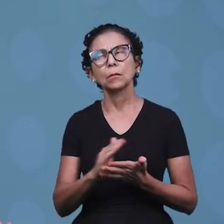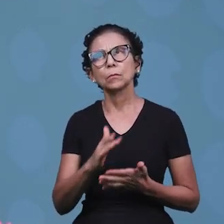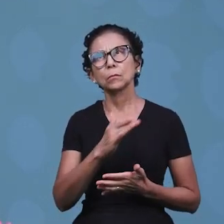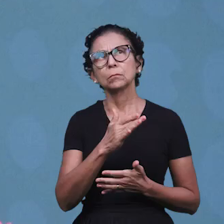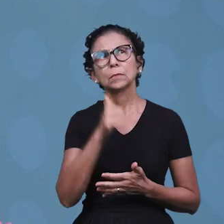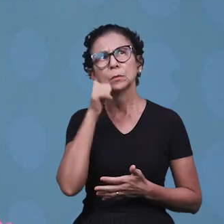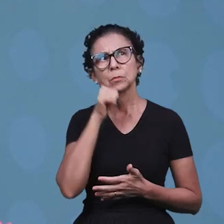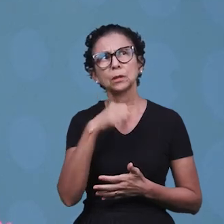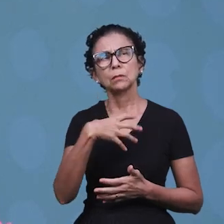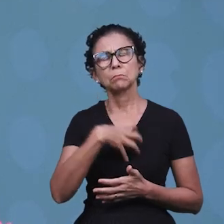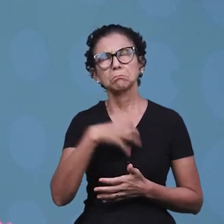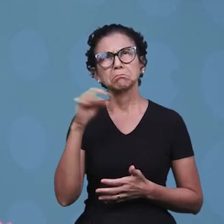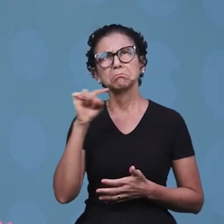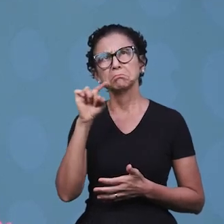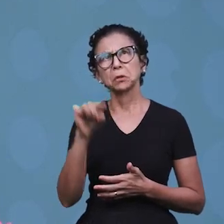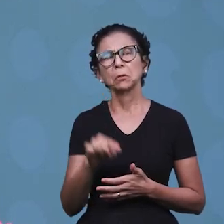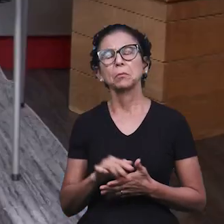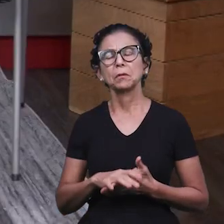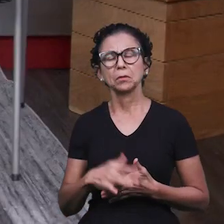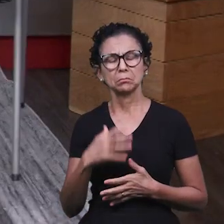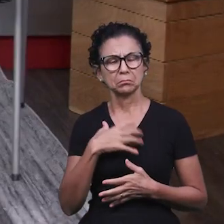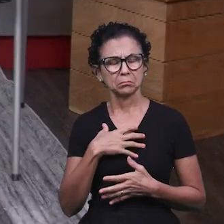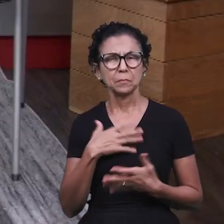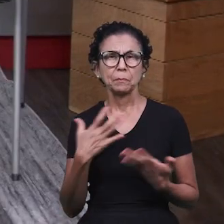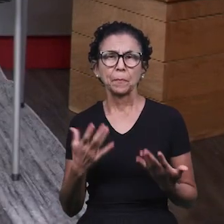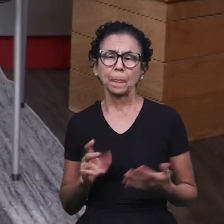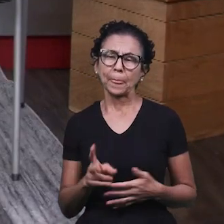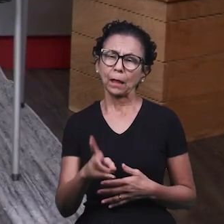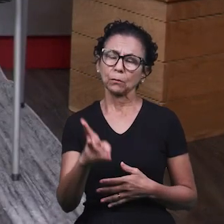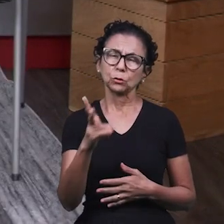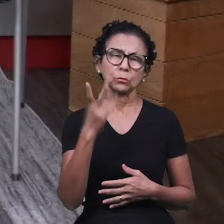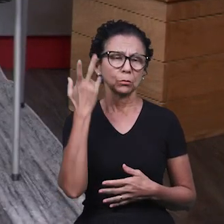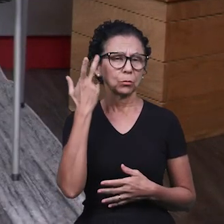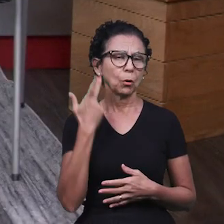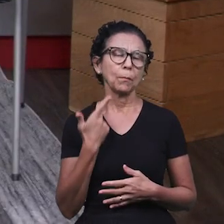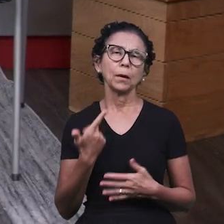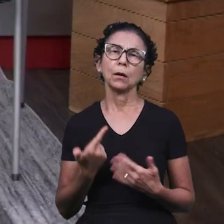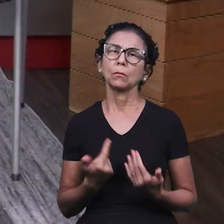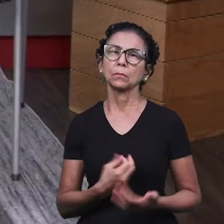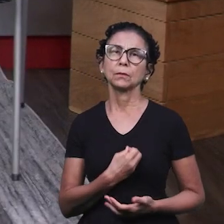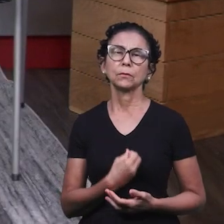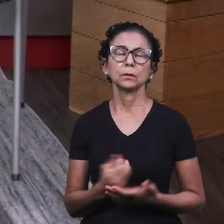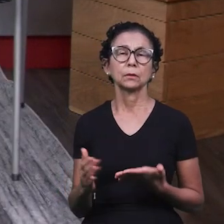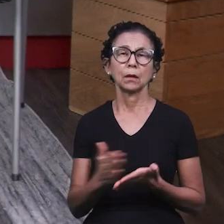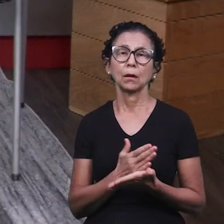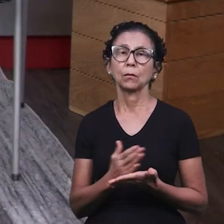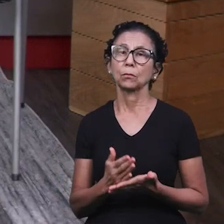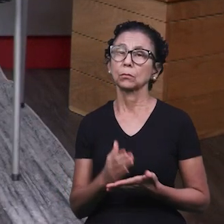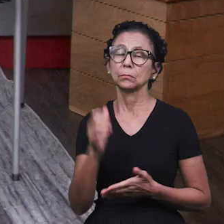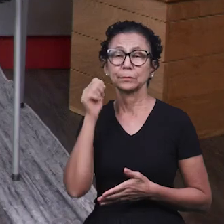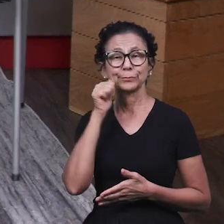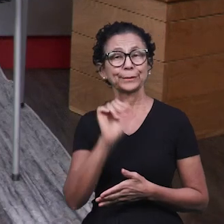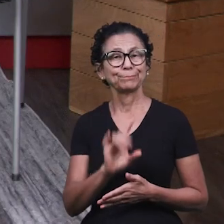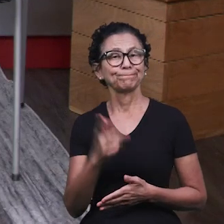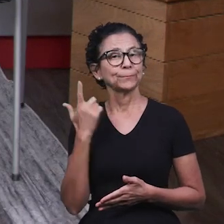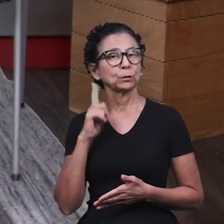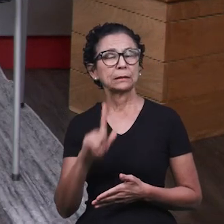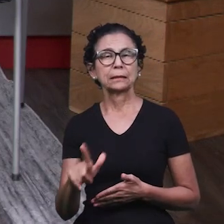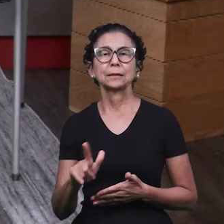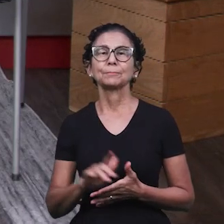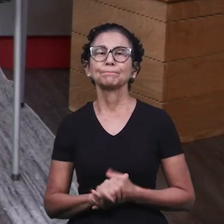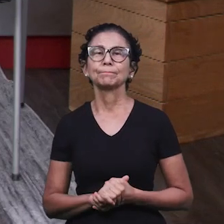vão atrapalhar e... né, elas vão seguir a vida. Exatamente, vão seguir a vida e não vai ter necessidade de repor. E quais são esses